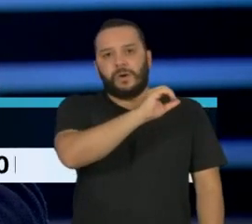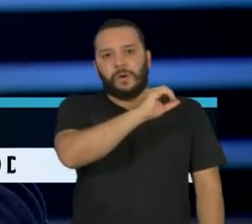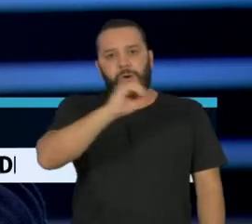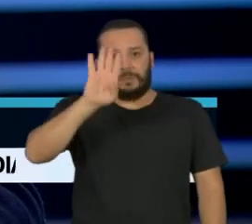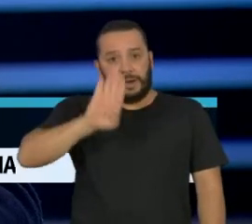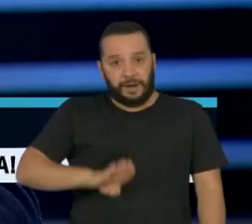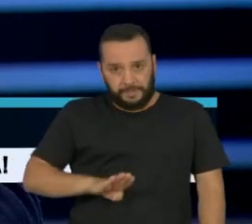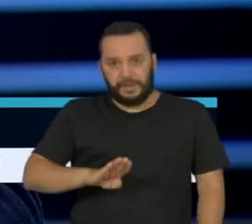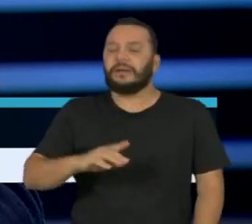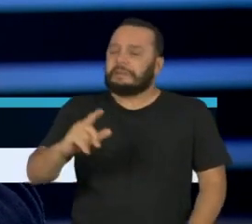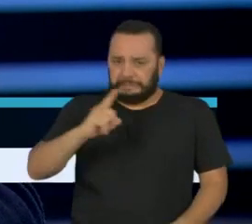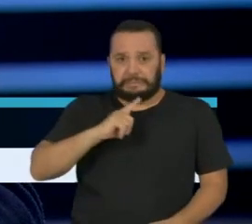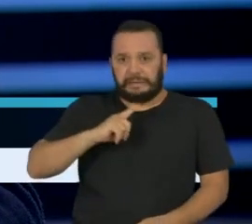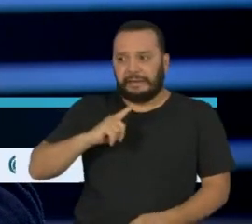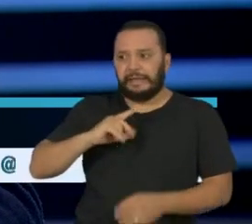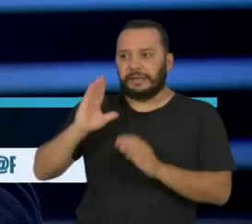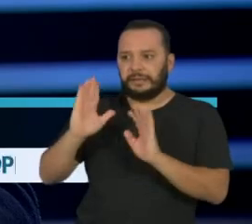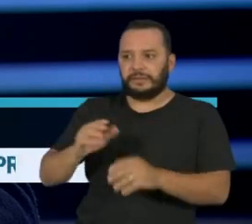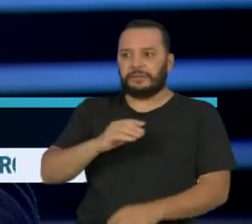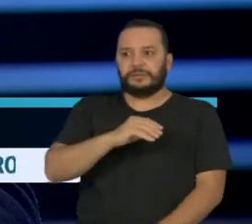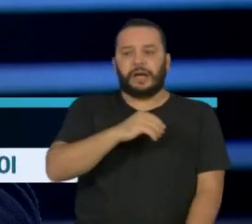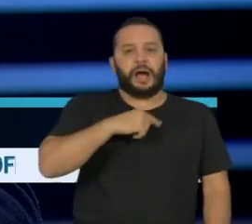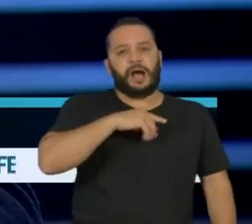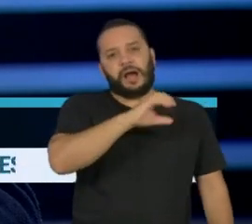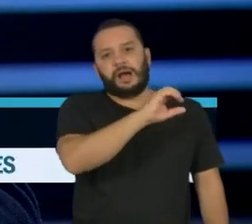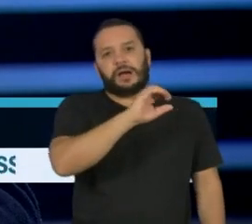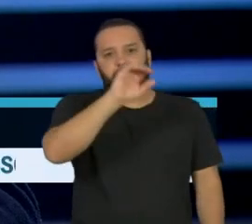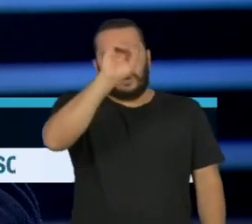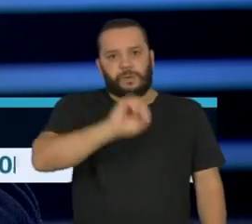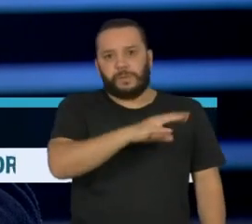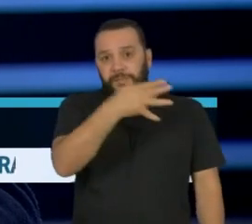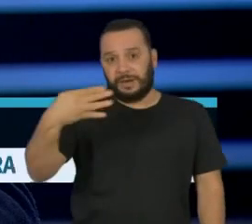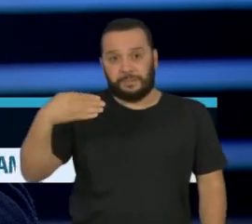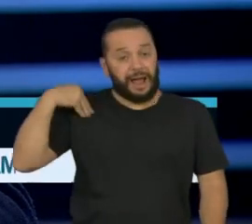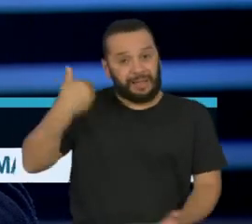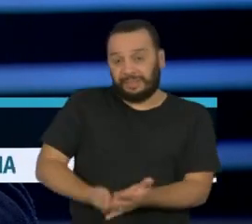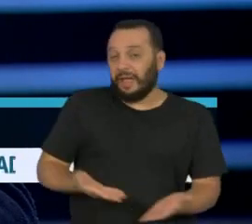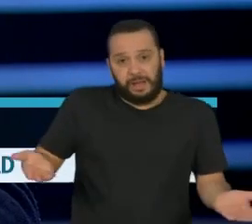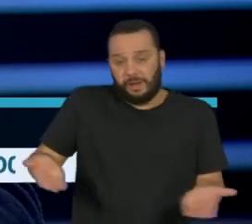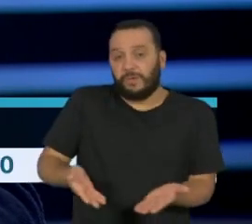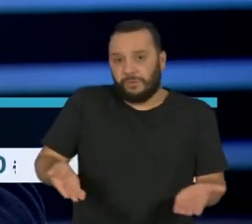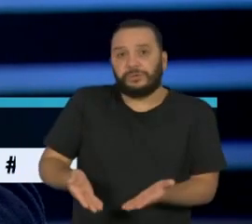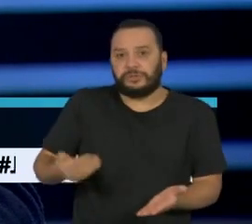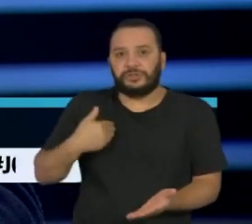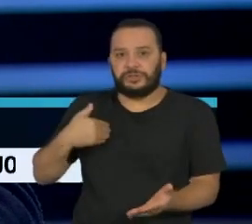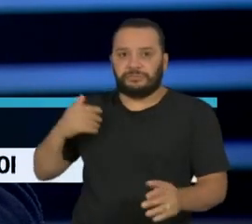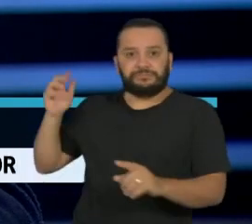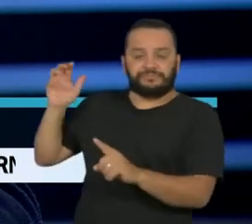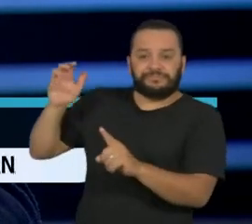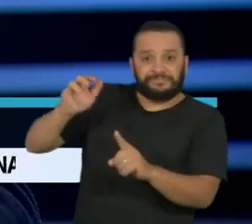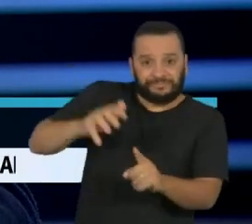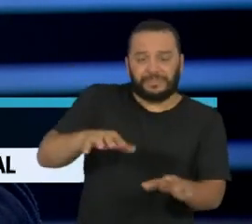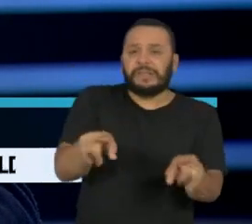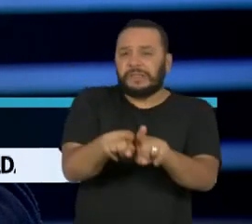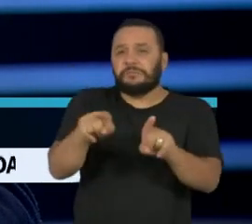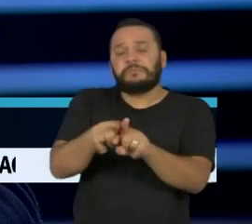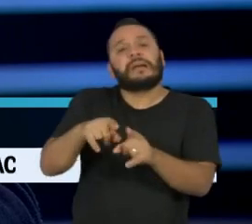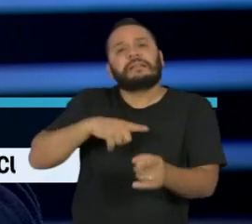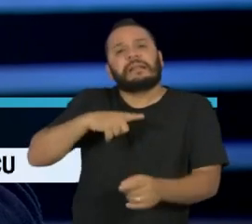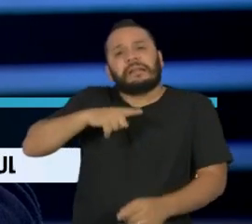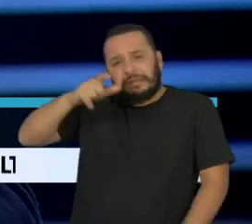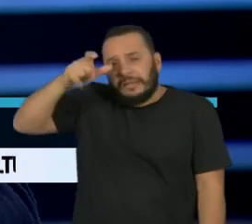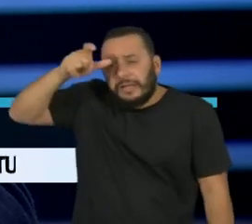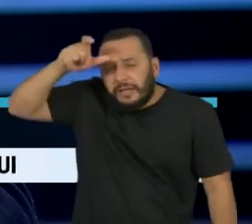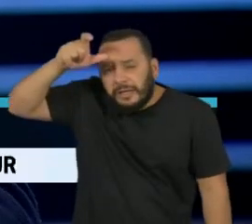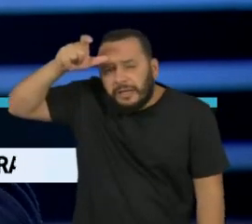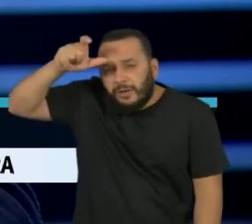esse trânsito no partido, é conhecido. Teve a questão do filho, vale lembrar o episódio da Ucrânia, quando claramente o presidente